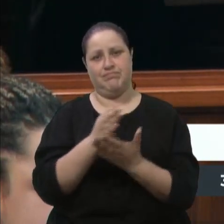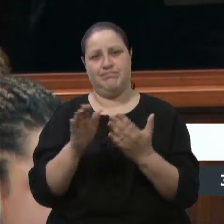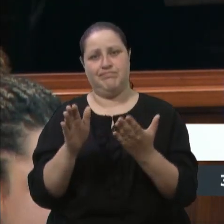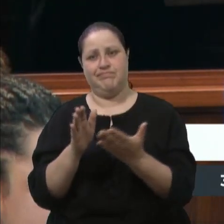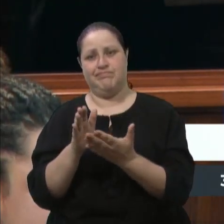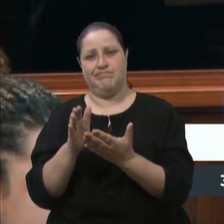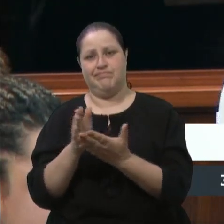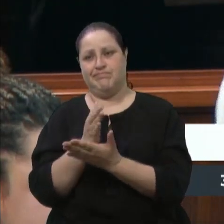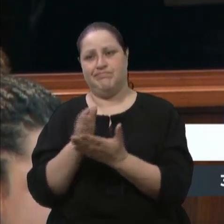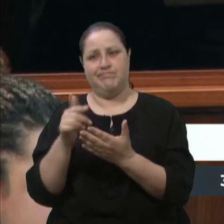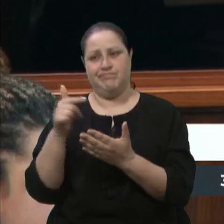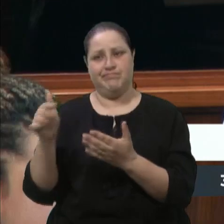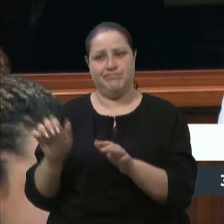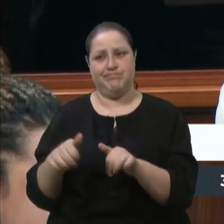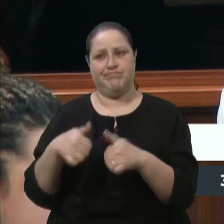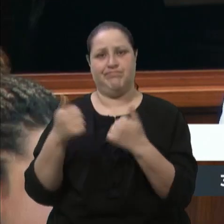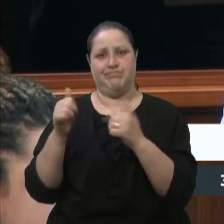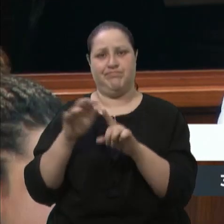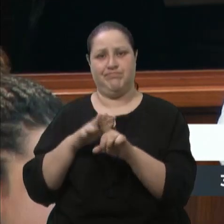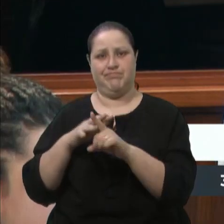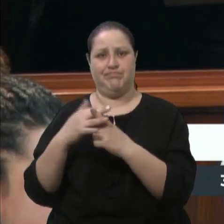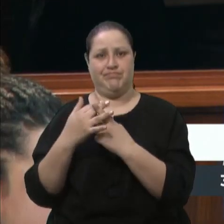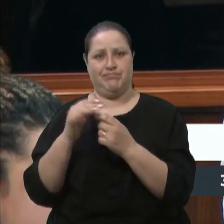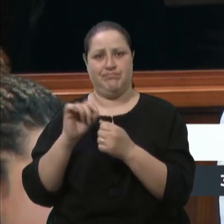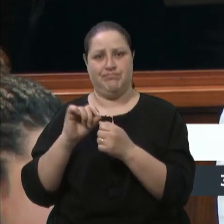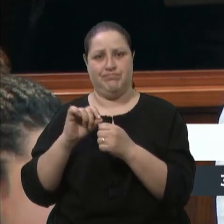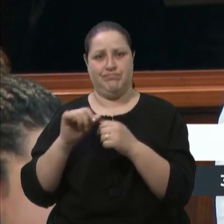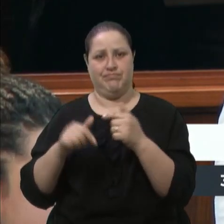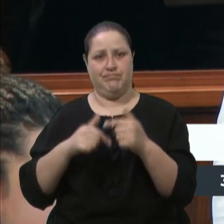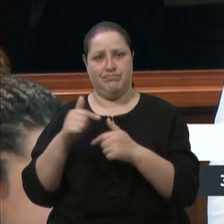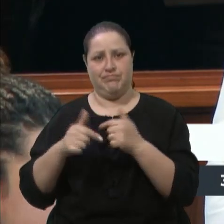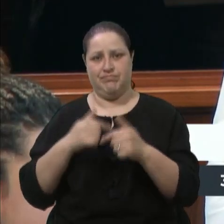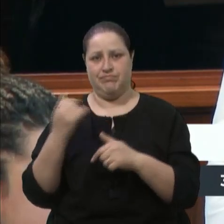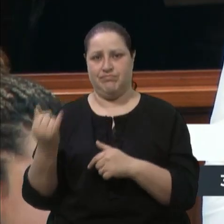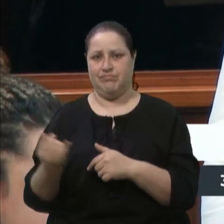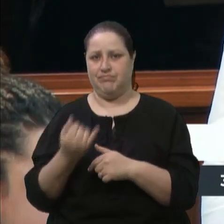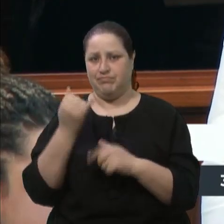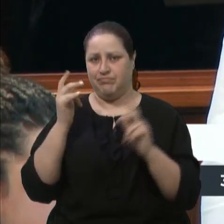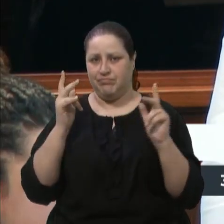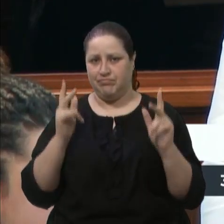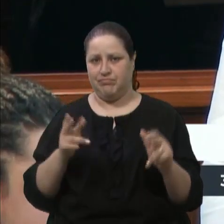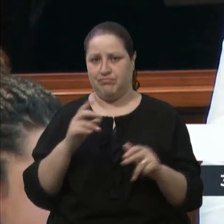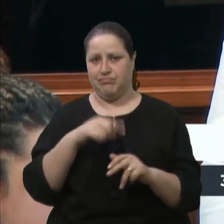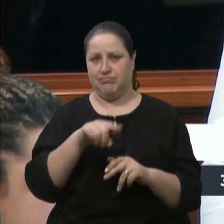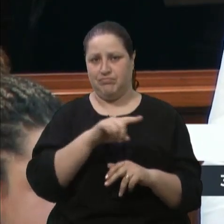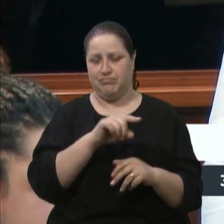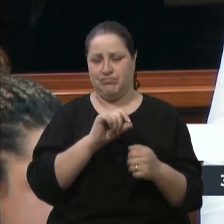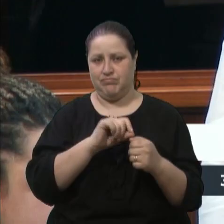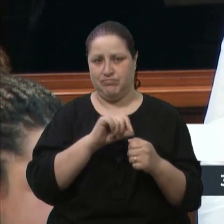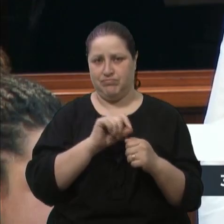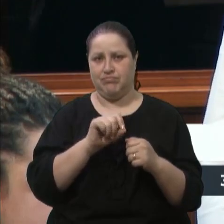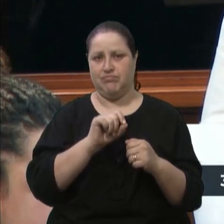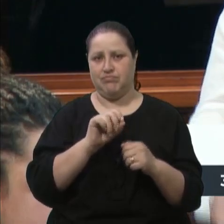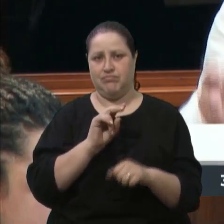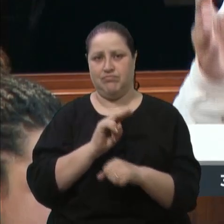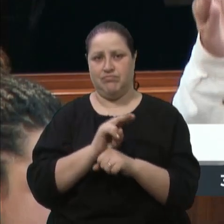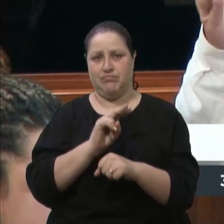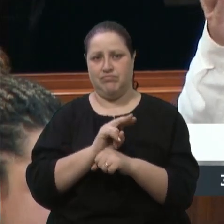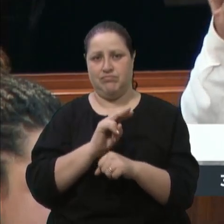as melhores para fazer um serviço de tamanha importância, que é cuidar das